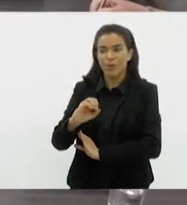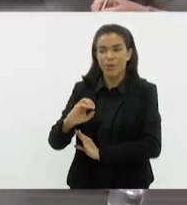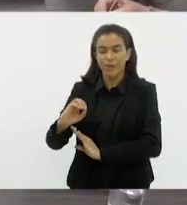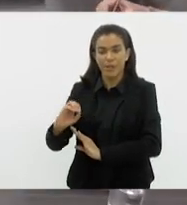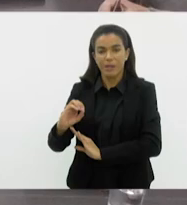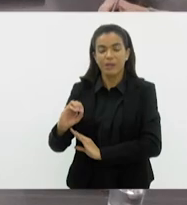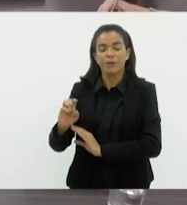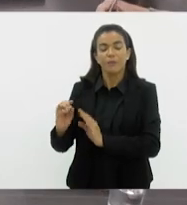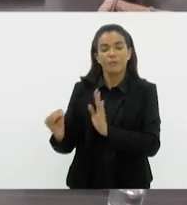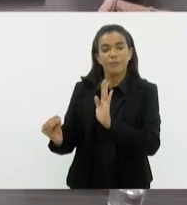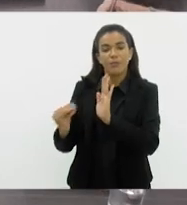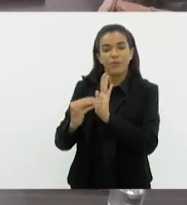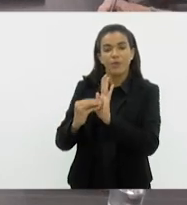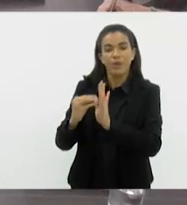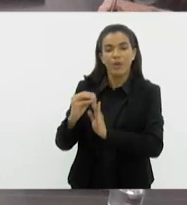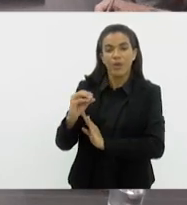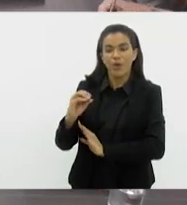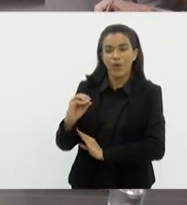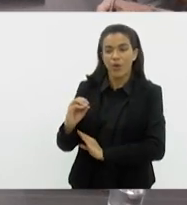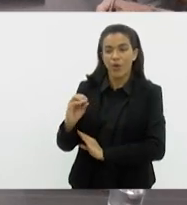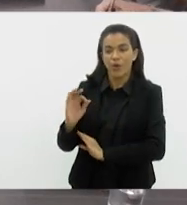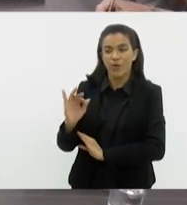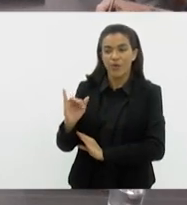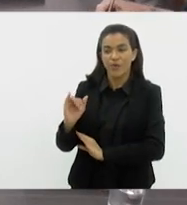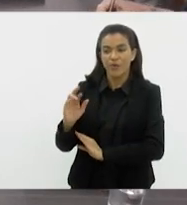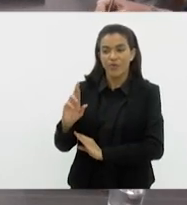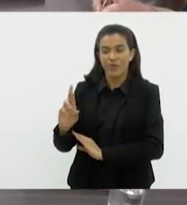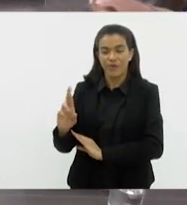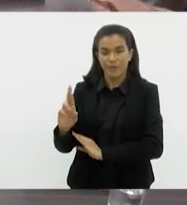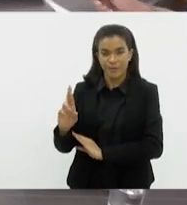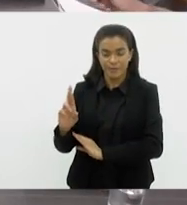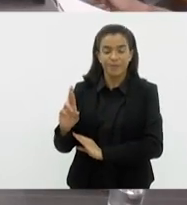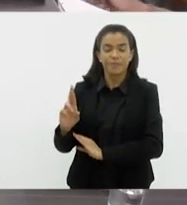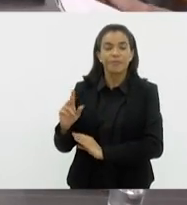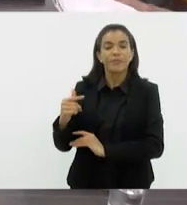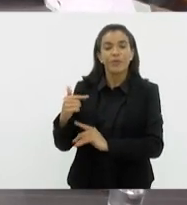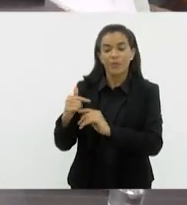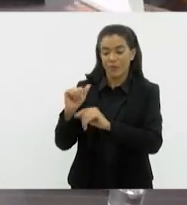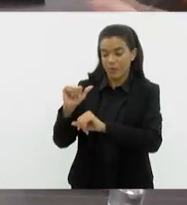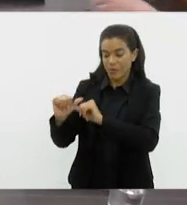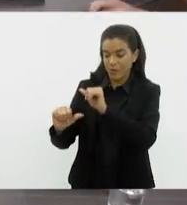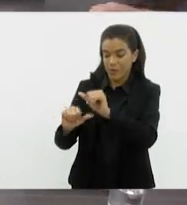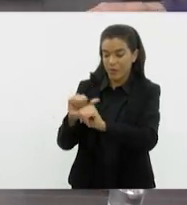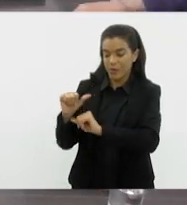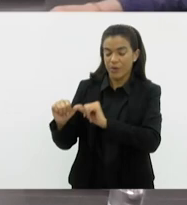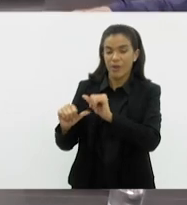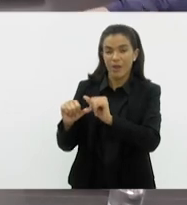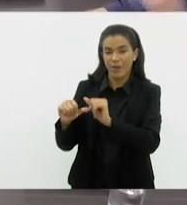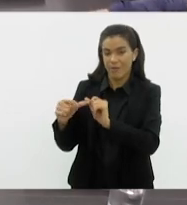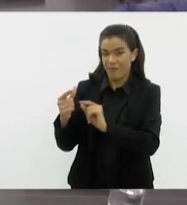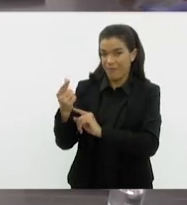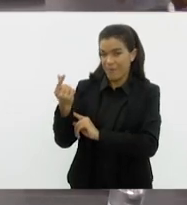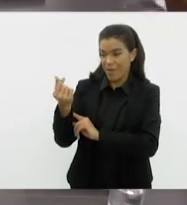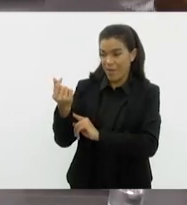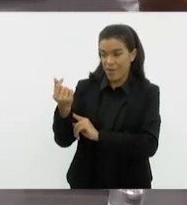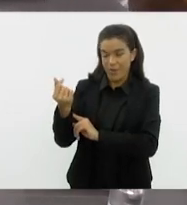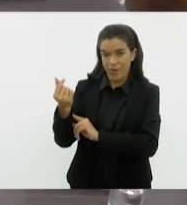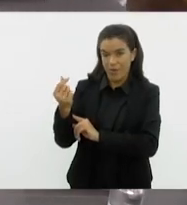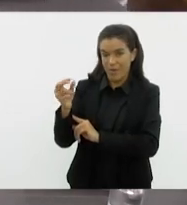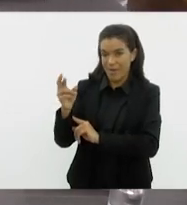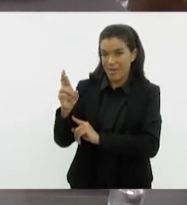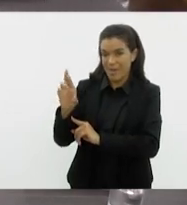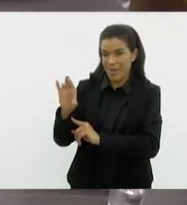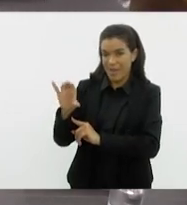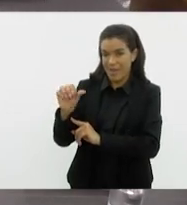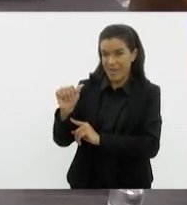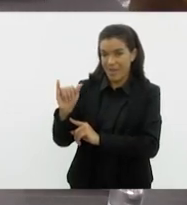E fica até uma questão que ela fica contraditória, porque a partir do momento que você transforma em o FIR, o reajuste já está